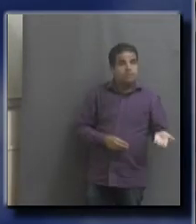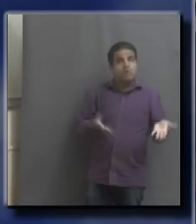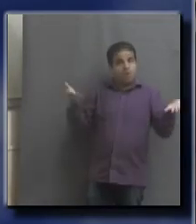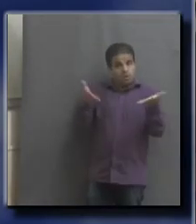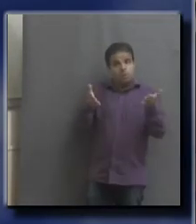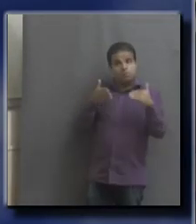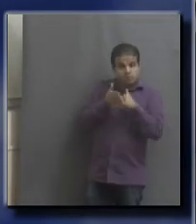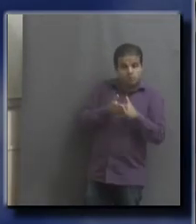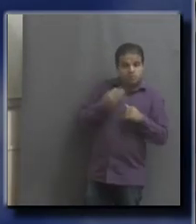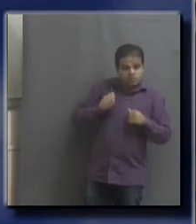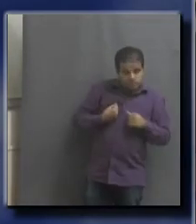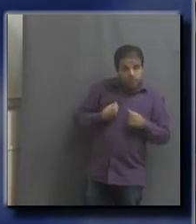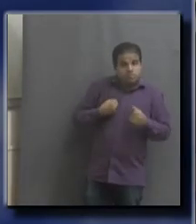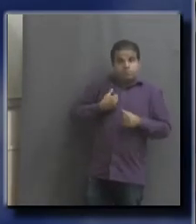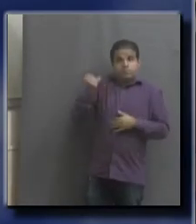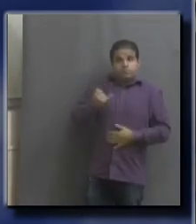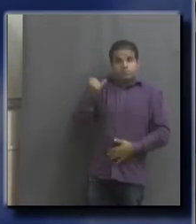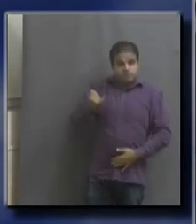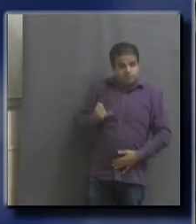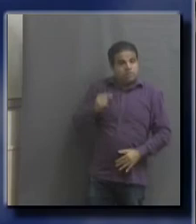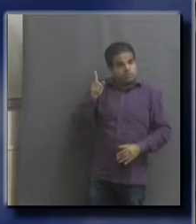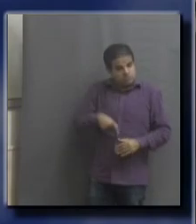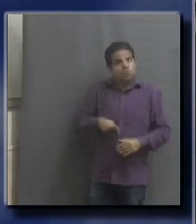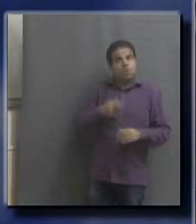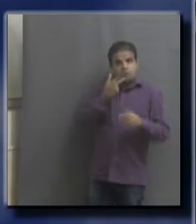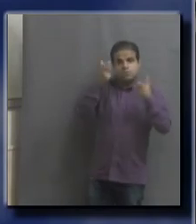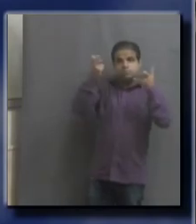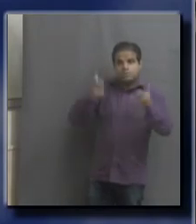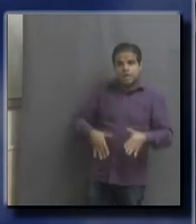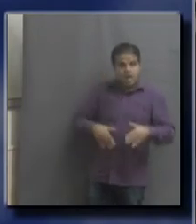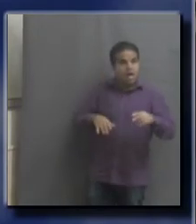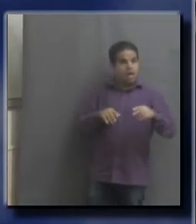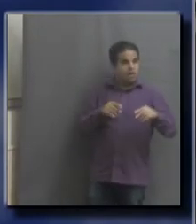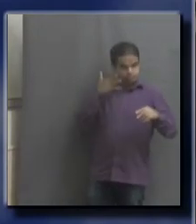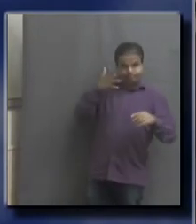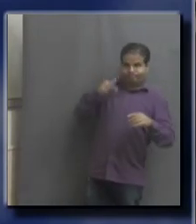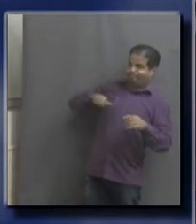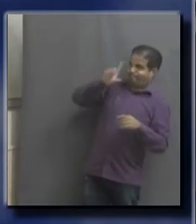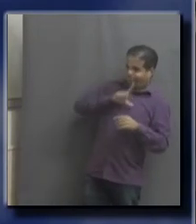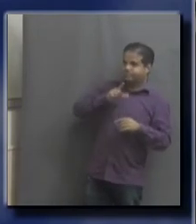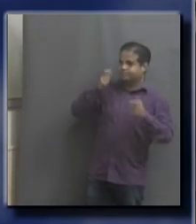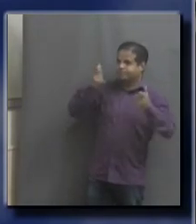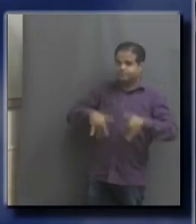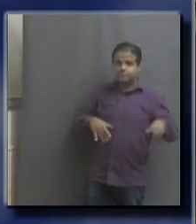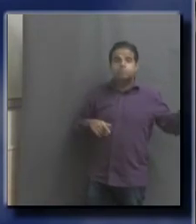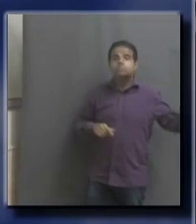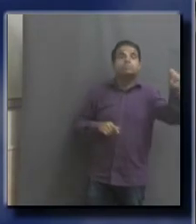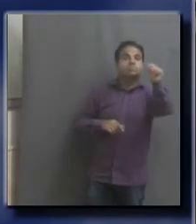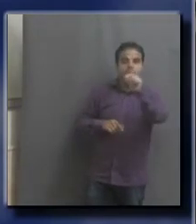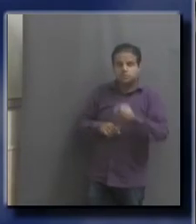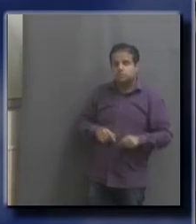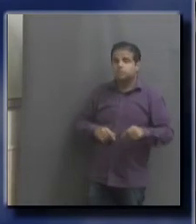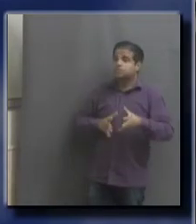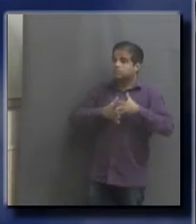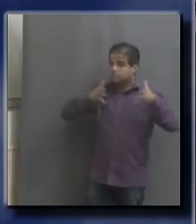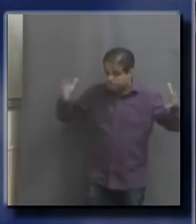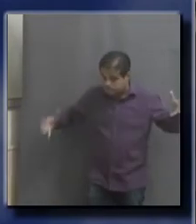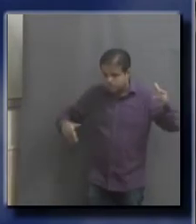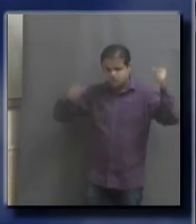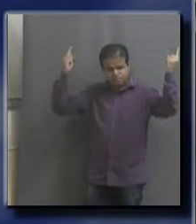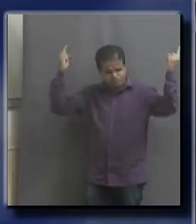Estamos num momento muito importante, isso foi muito acentuado na mesa anterior, um momento de